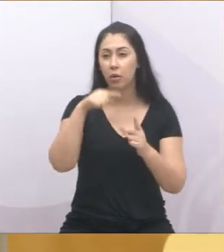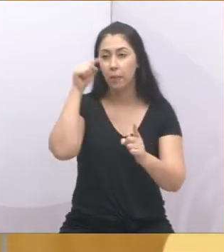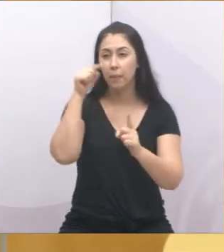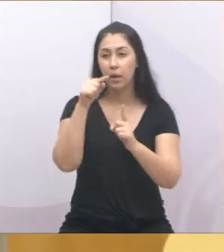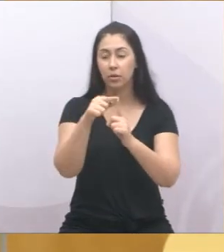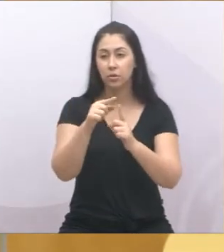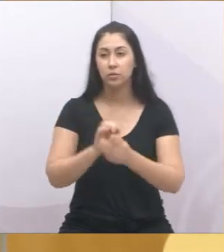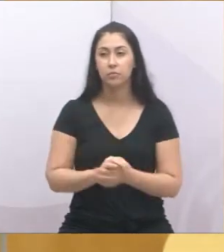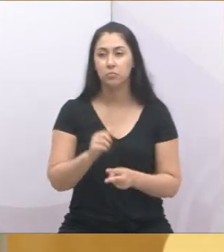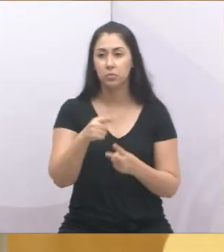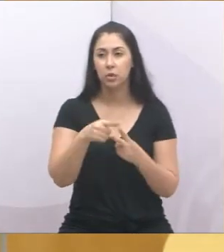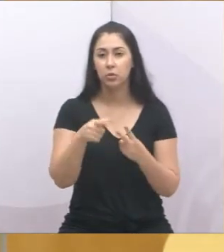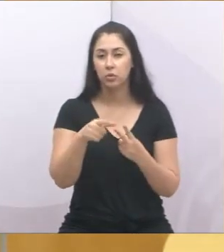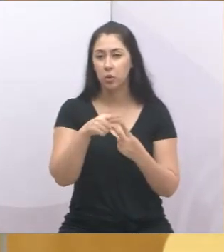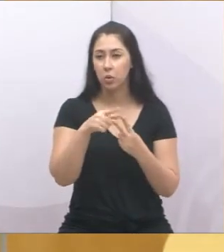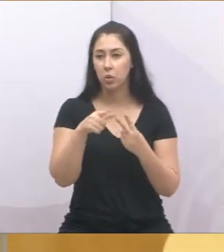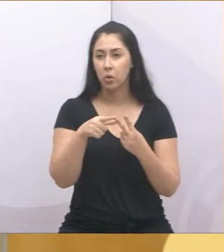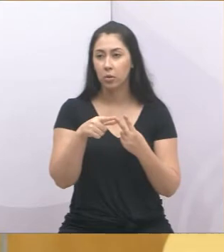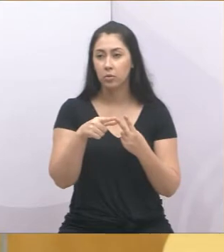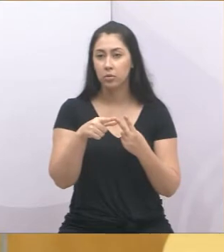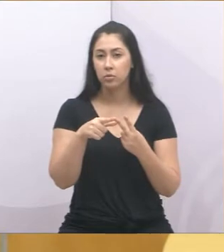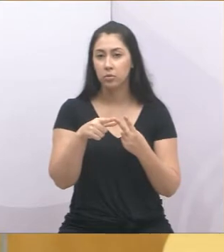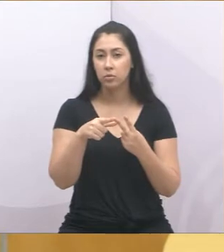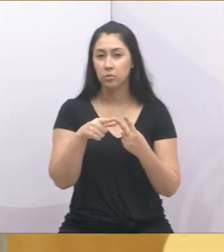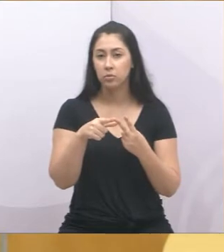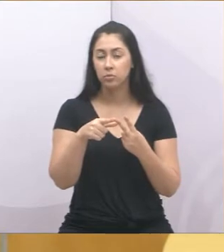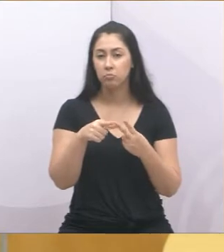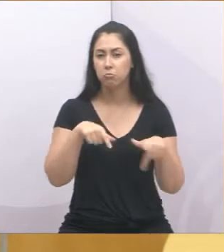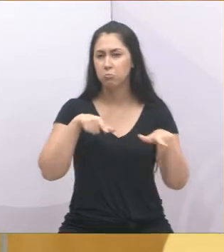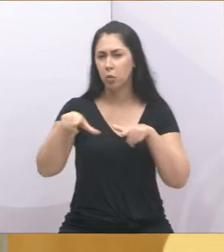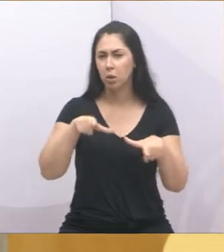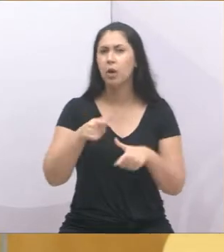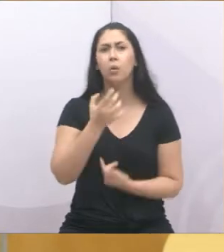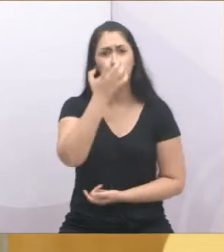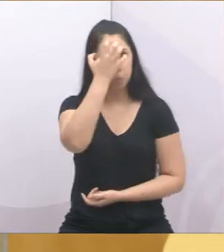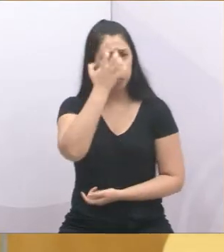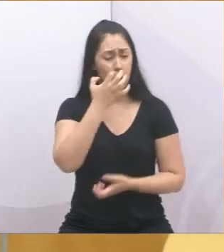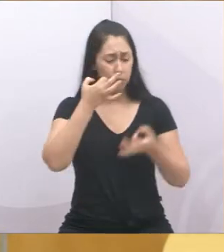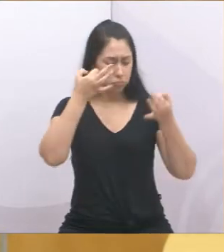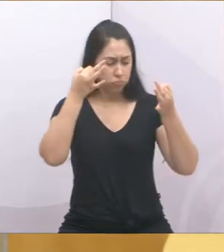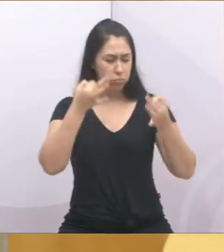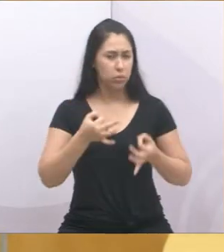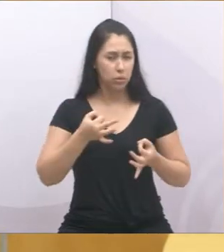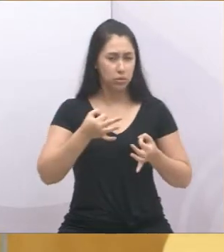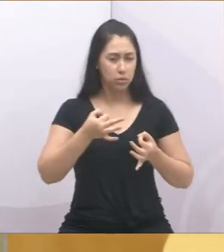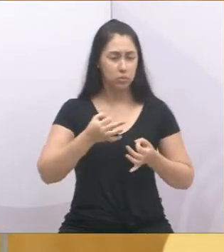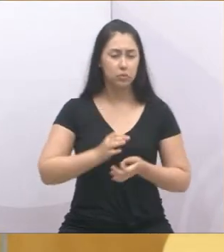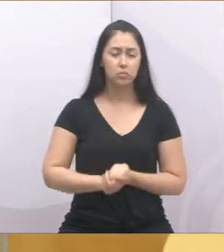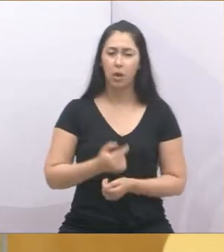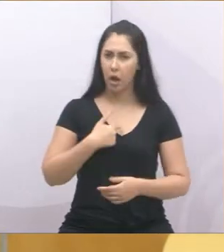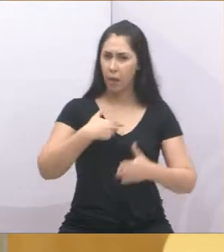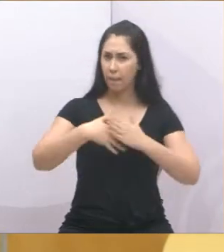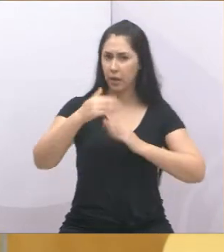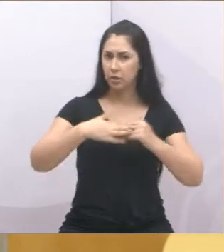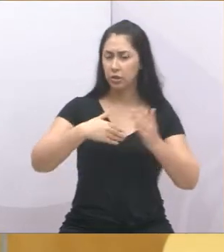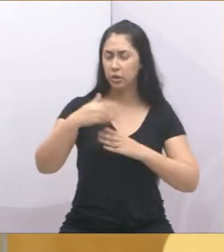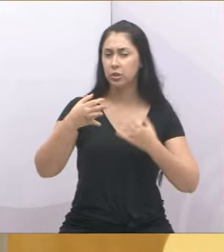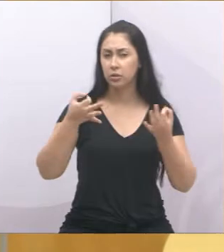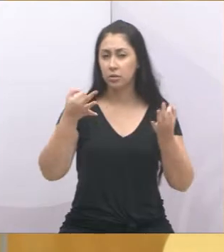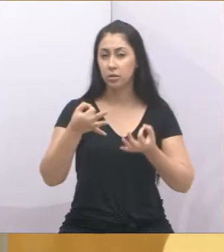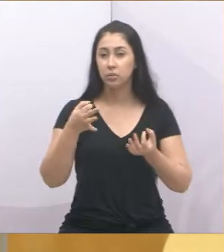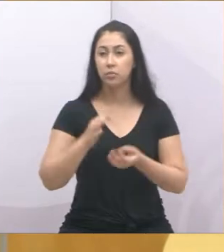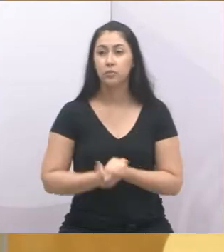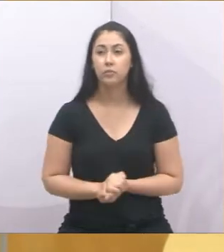E dentre esses 2 objetivos, trabalhar com seriedade e honestidade, é uma coisa que eu sempre pratiquei aqui, o bem, respeitando a